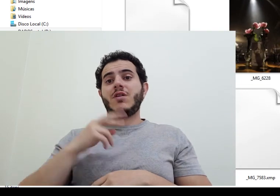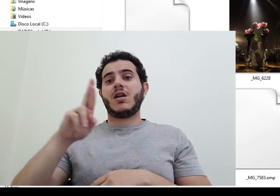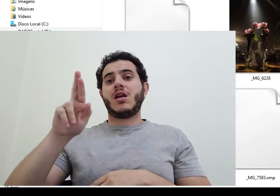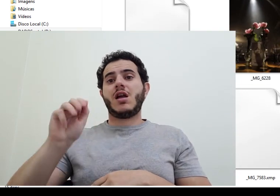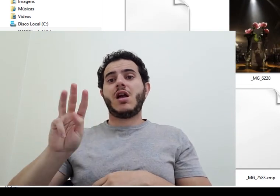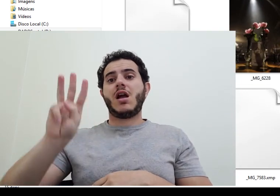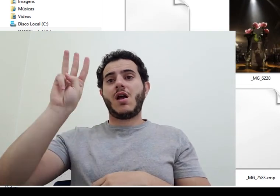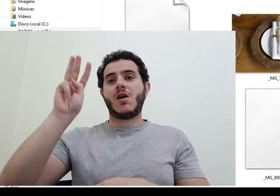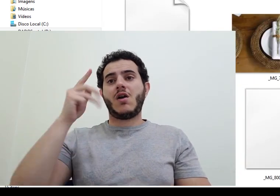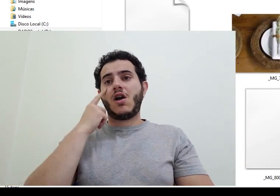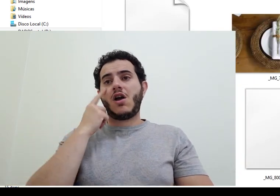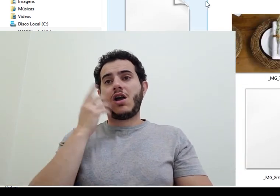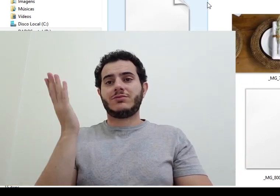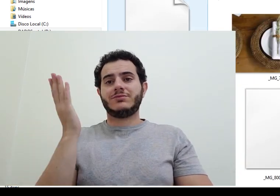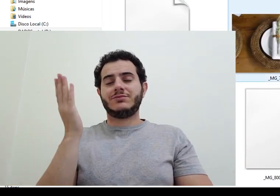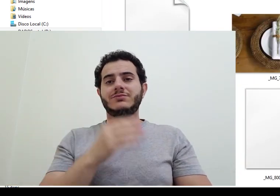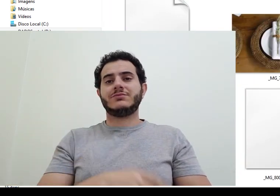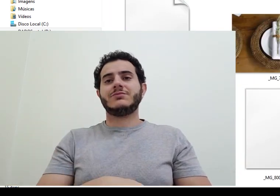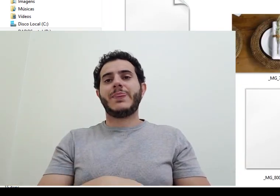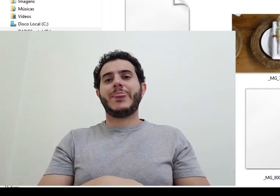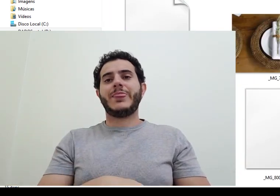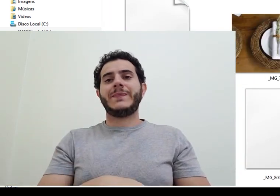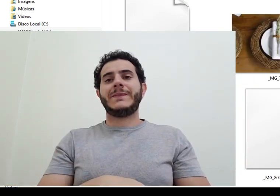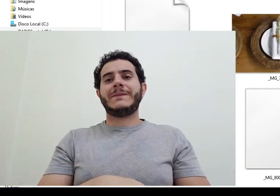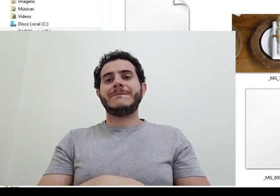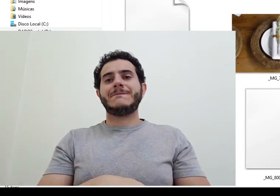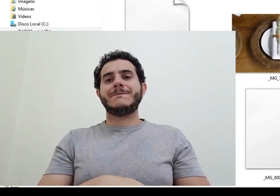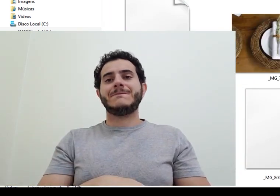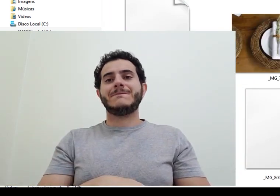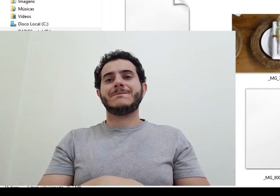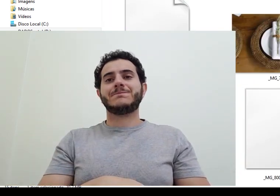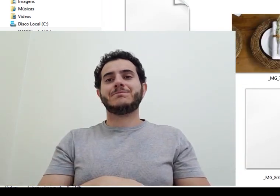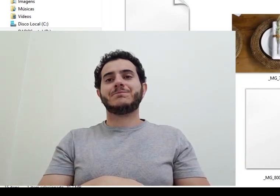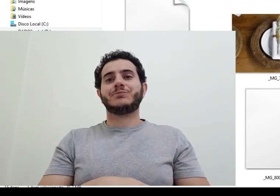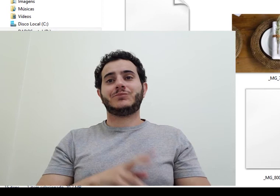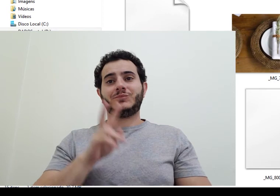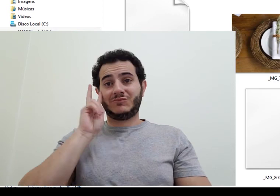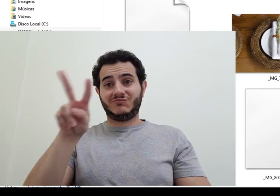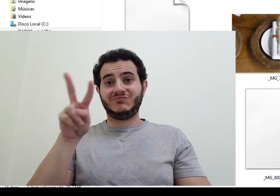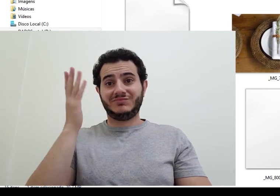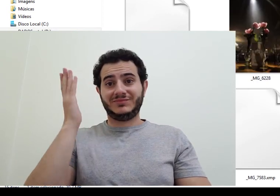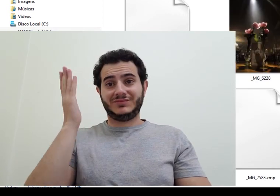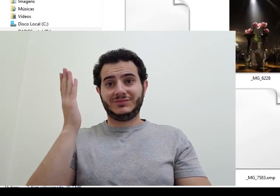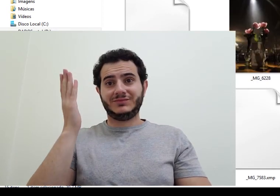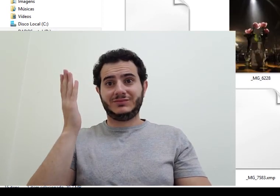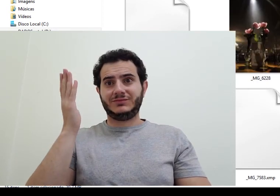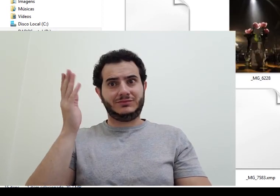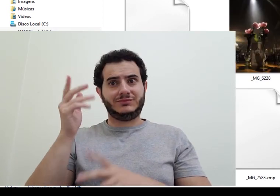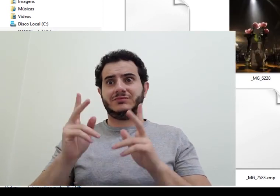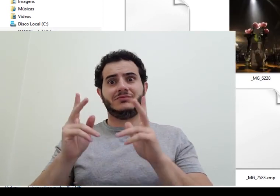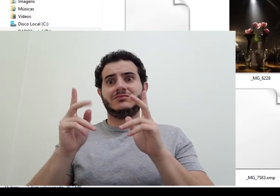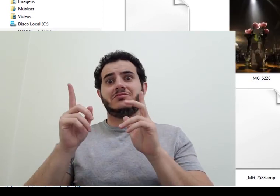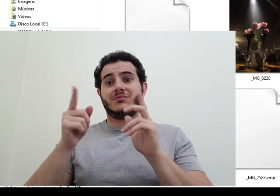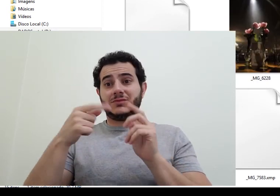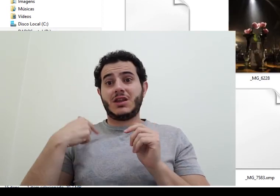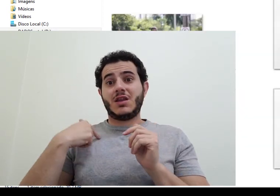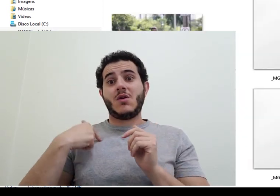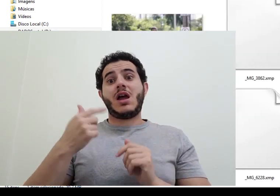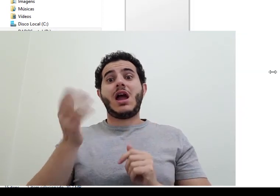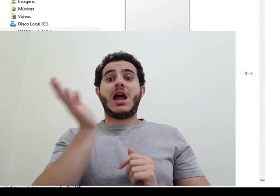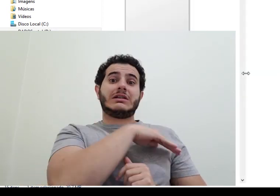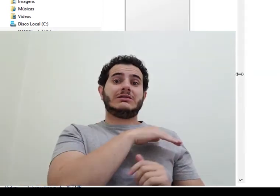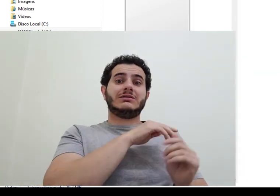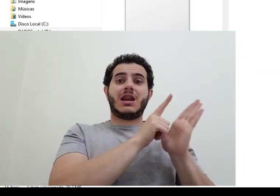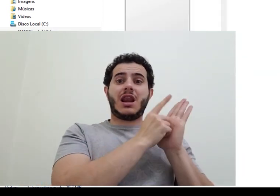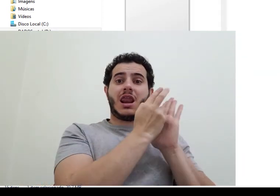minhas fotos, né, que eu importei para cá. Repara no arquivo original aqui, ó, o RAW. Vou botar um painel de visualização. Olha o RAW